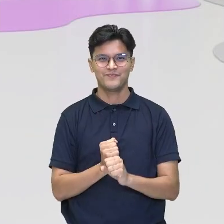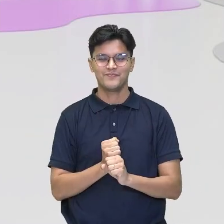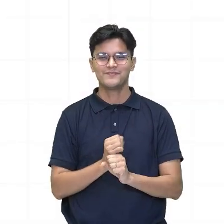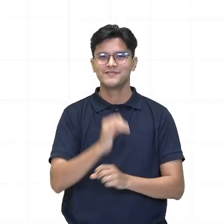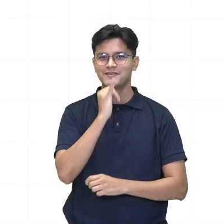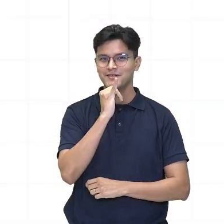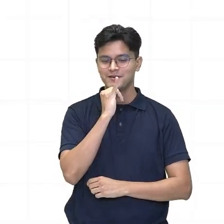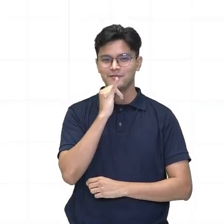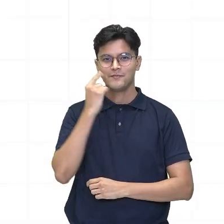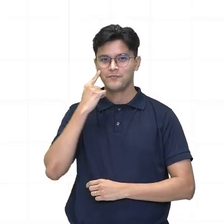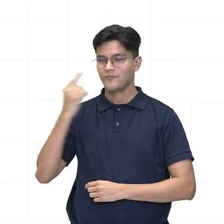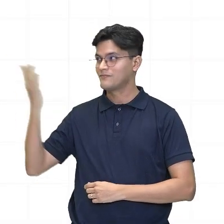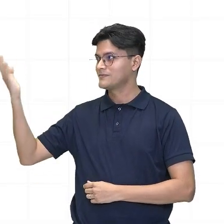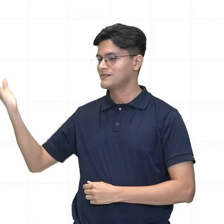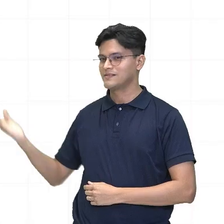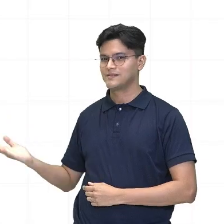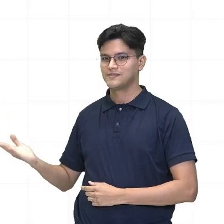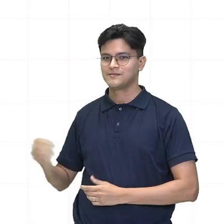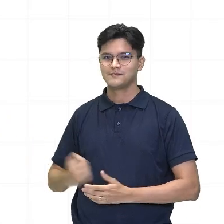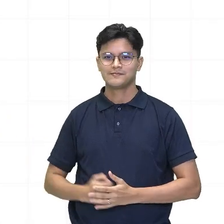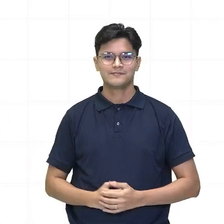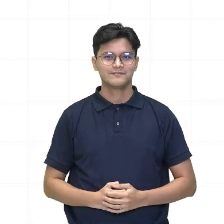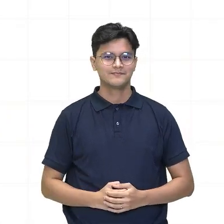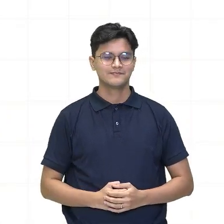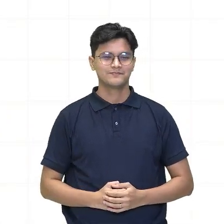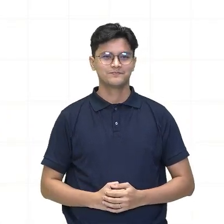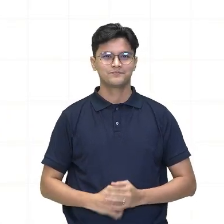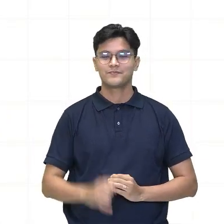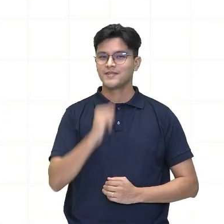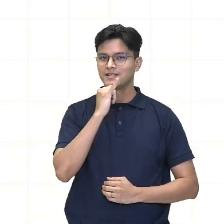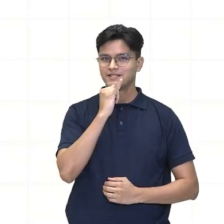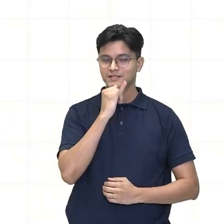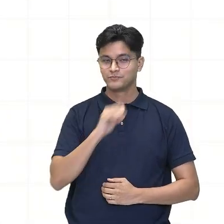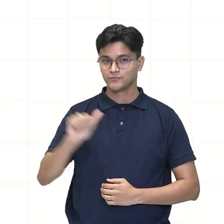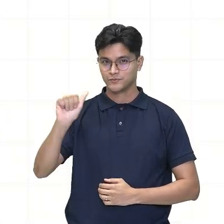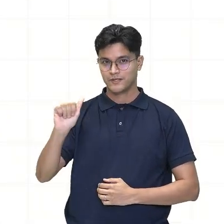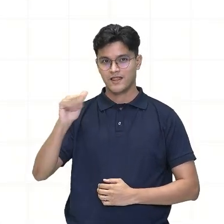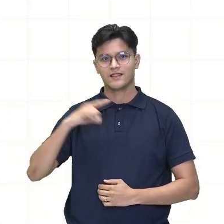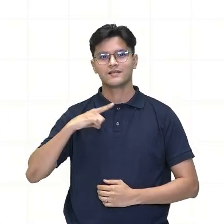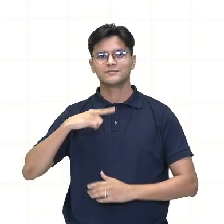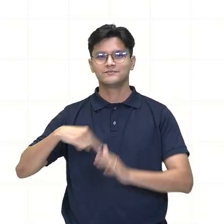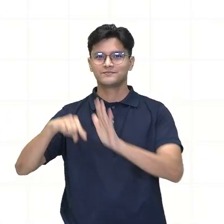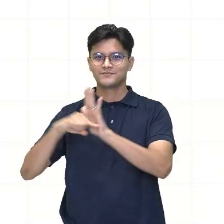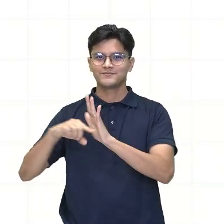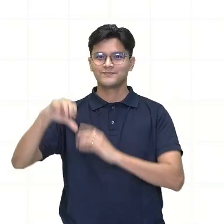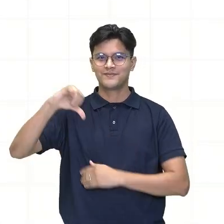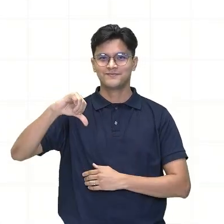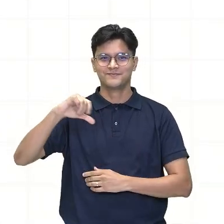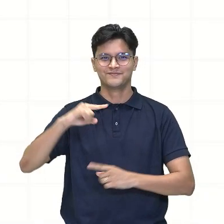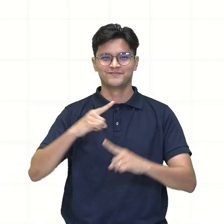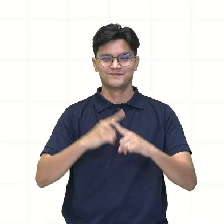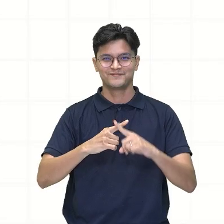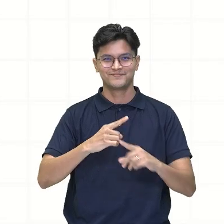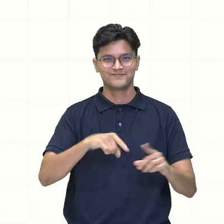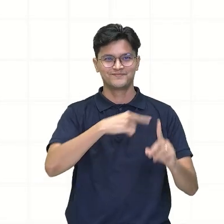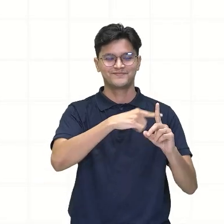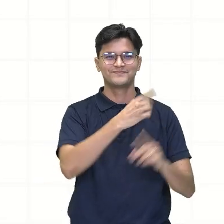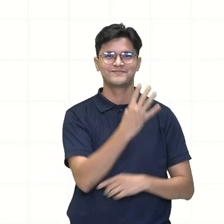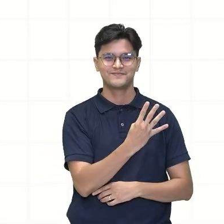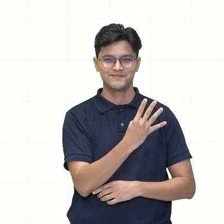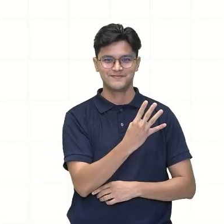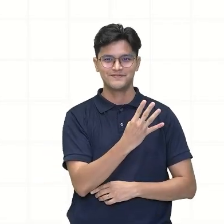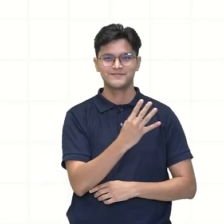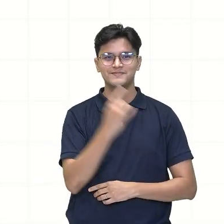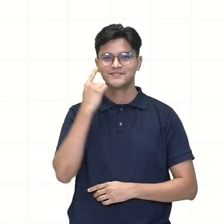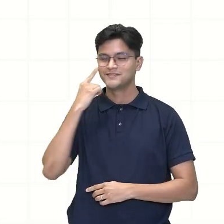verificação? Olha só, a gente tem aqui no item A, menos 9 vezes mais 4. Nós